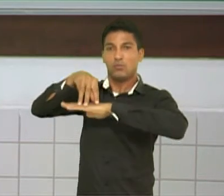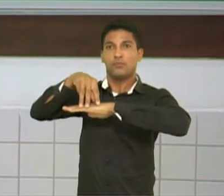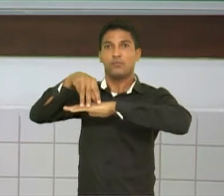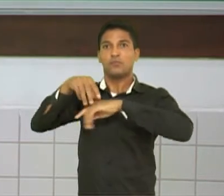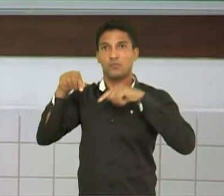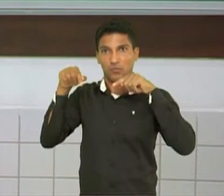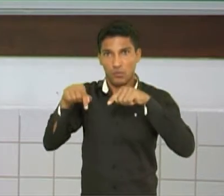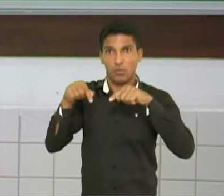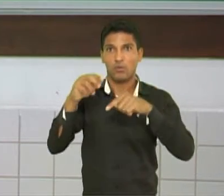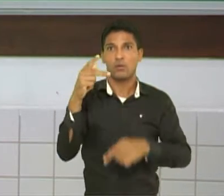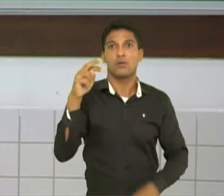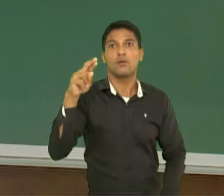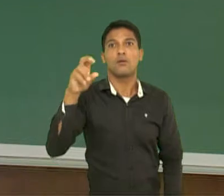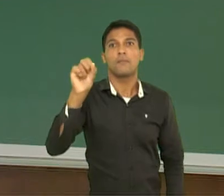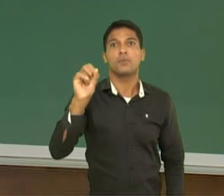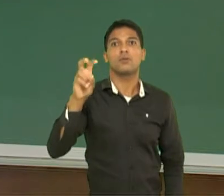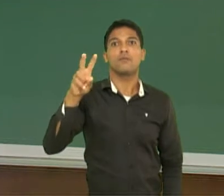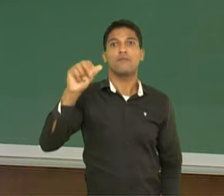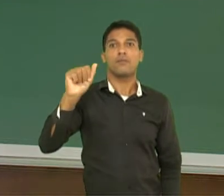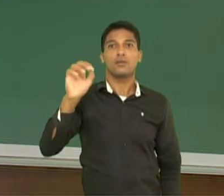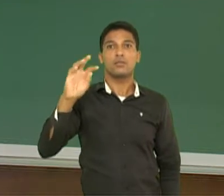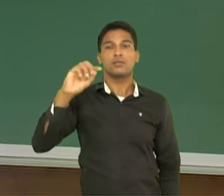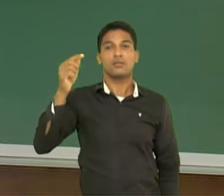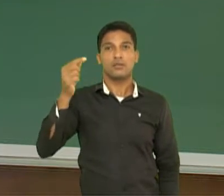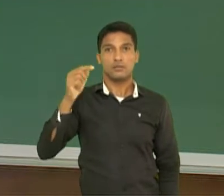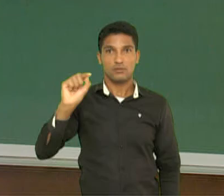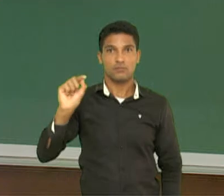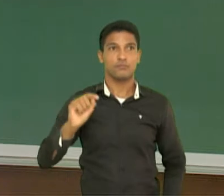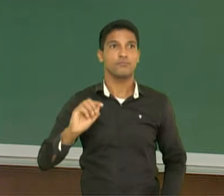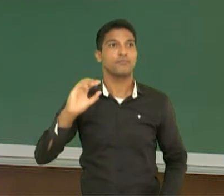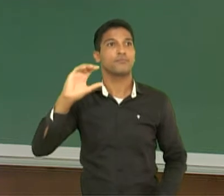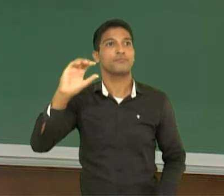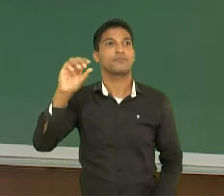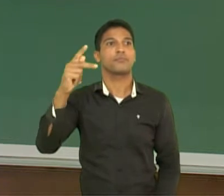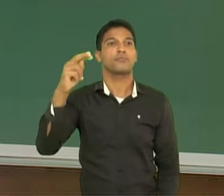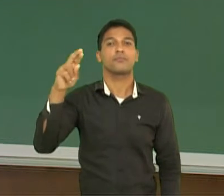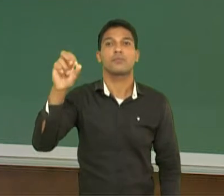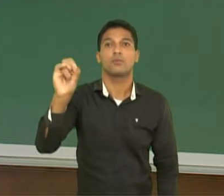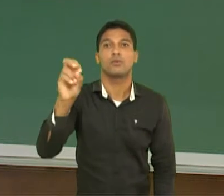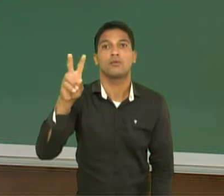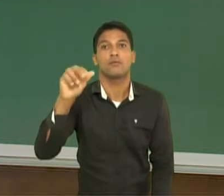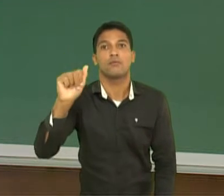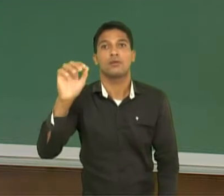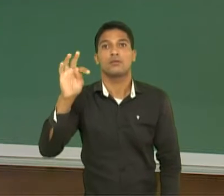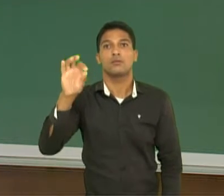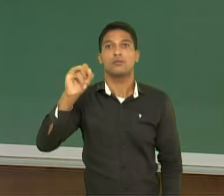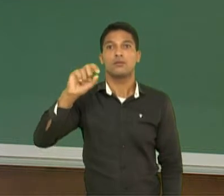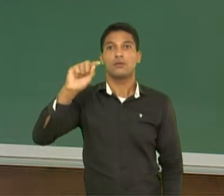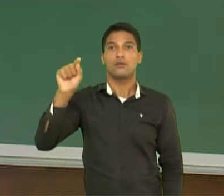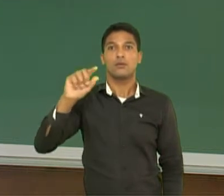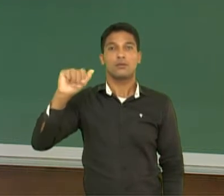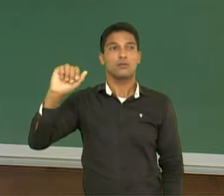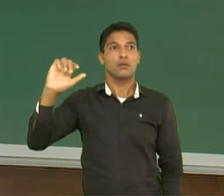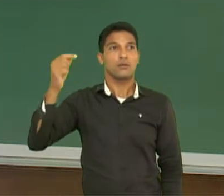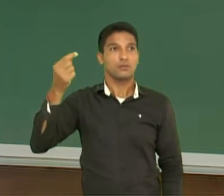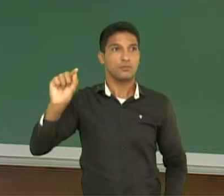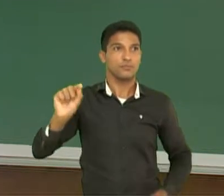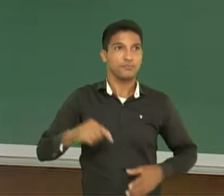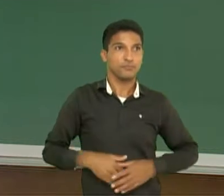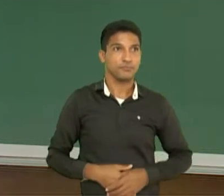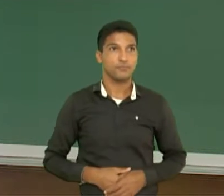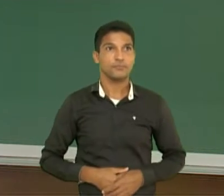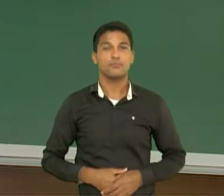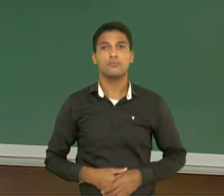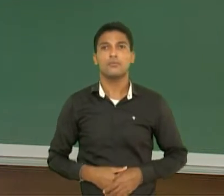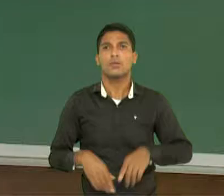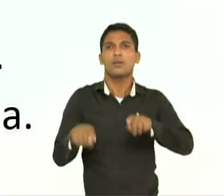1990. Ainda, mercados comuns. Os acordos de mercados comuns, os acordos de livre mercado,